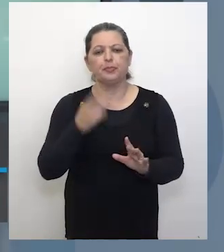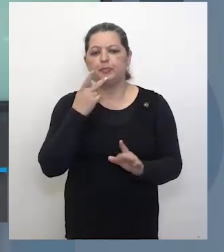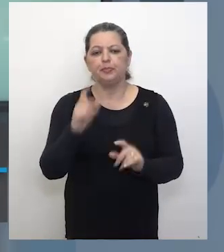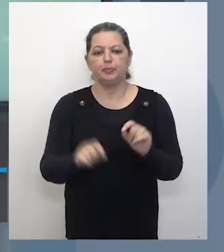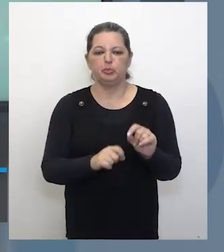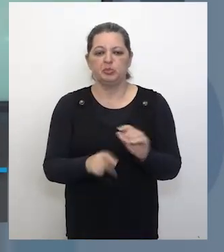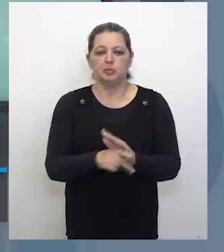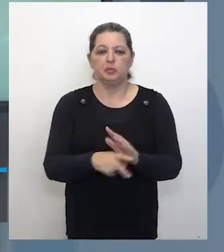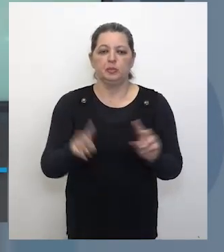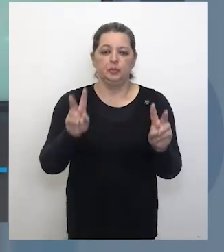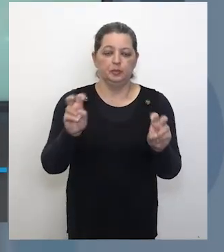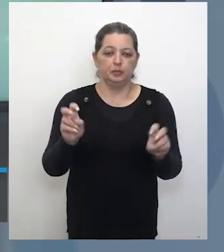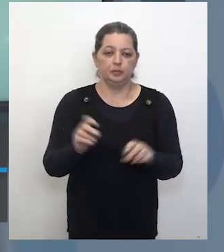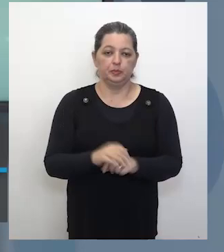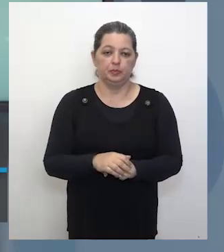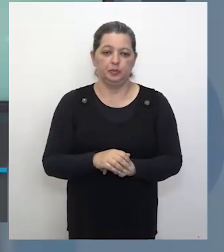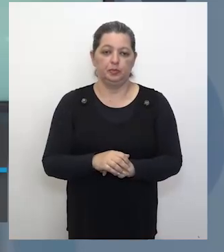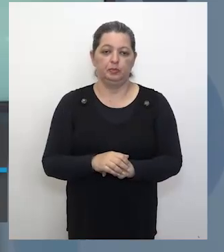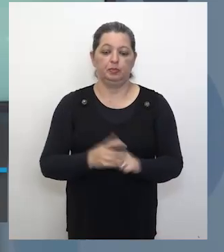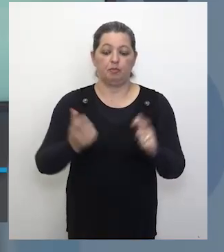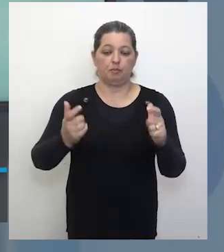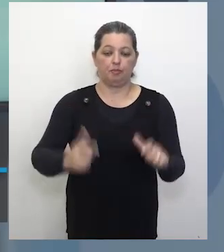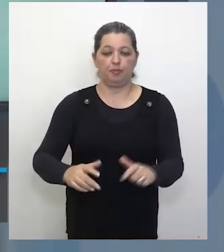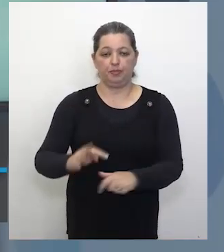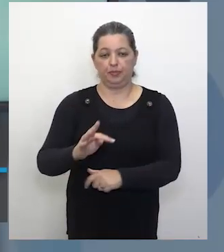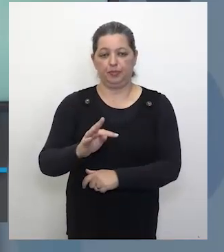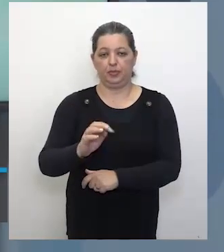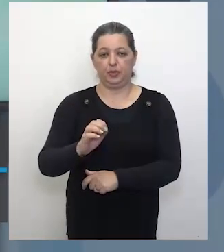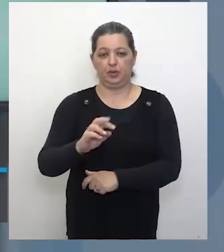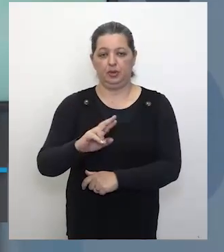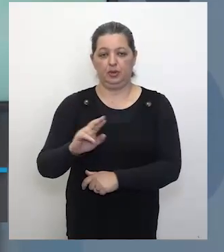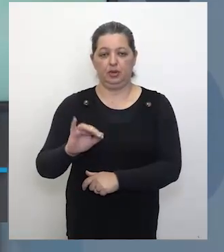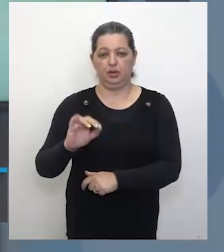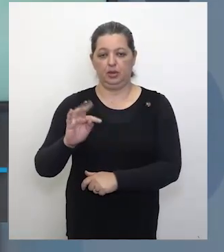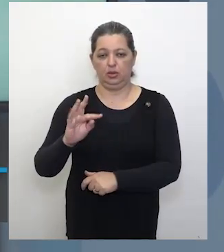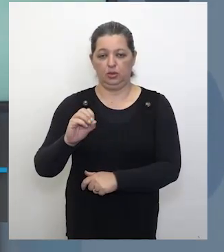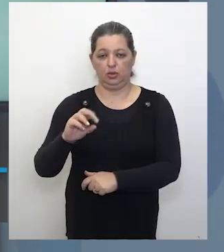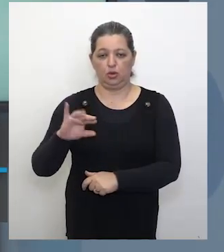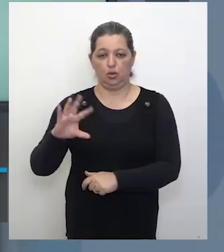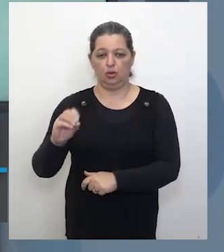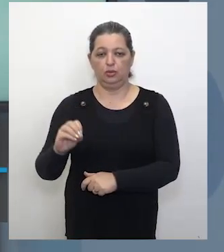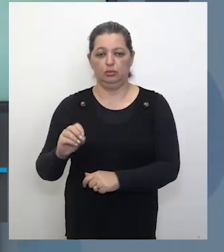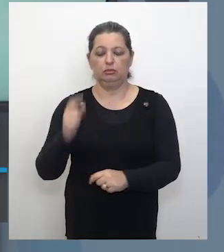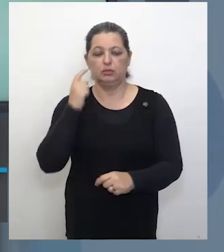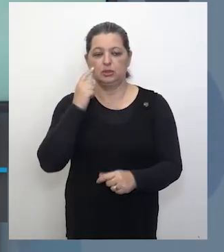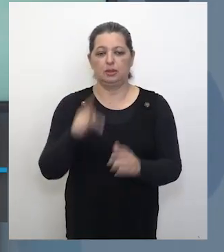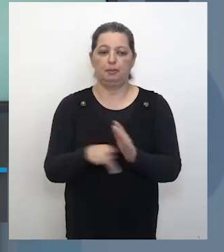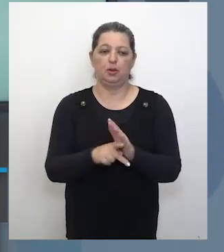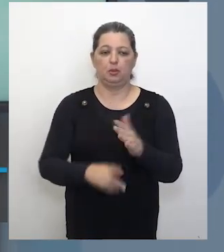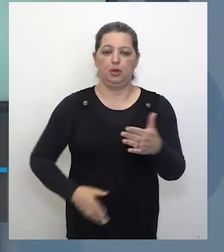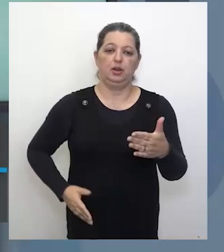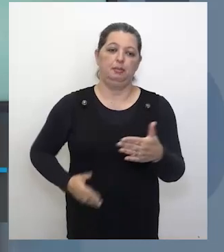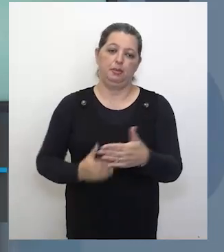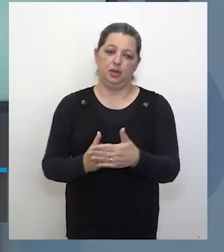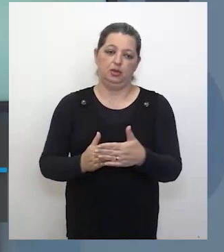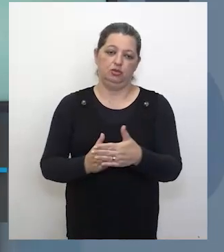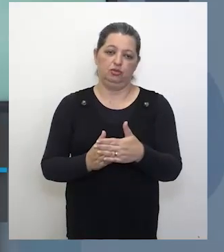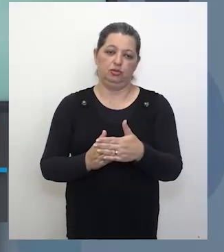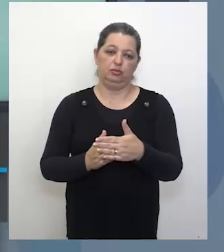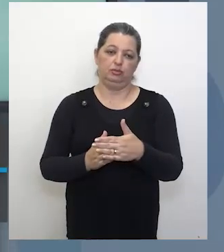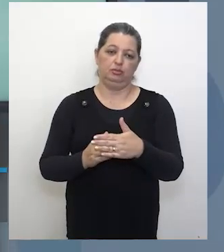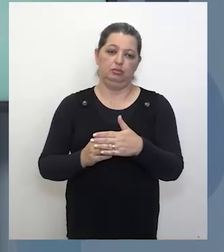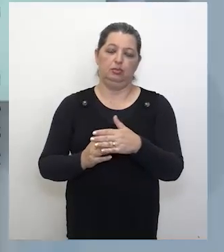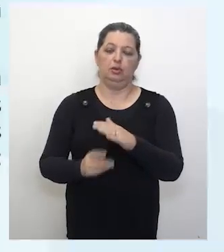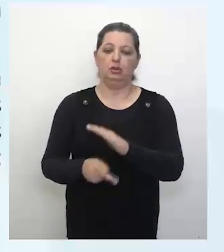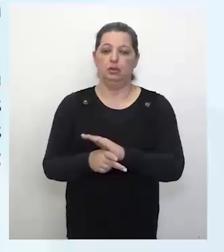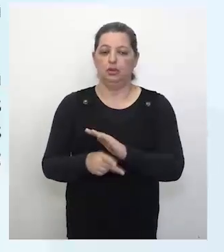sobre essa questão de território, a gente bate muitas vezes na ideia de limites e fronteiras. E isso é uma coisa também importante a ser discutida.